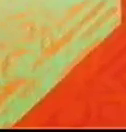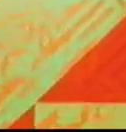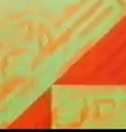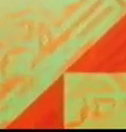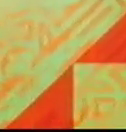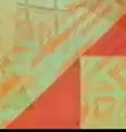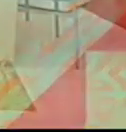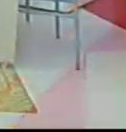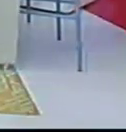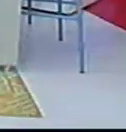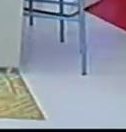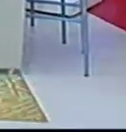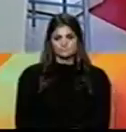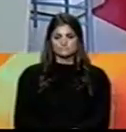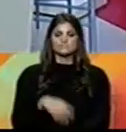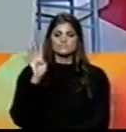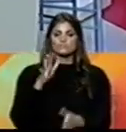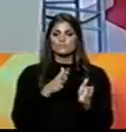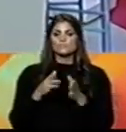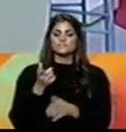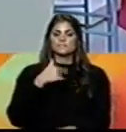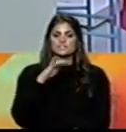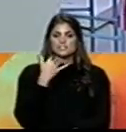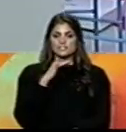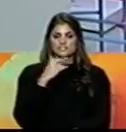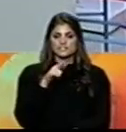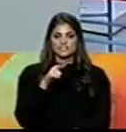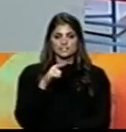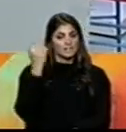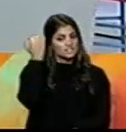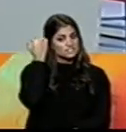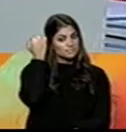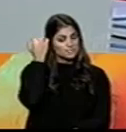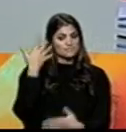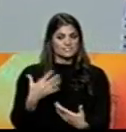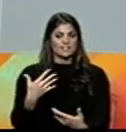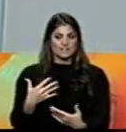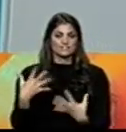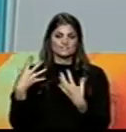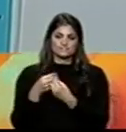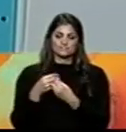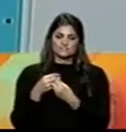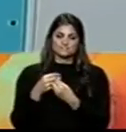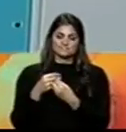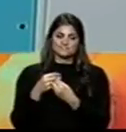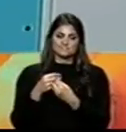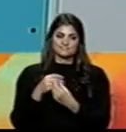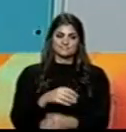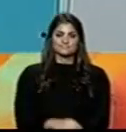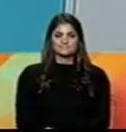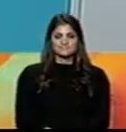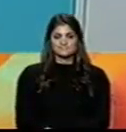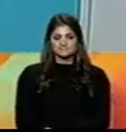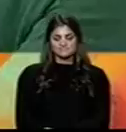Tchap, tchap, tchap. Quarta parte da Praça da Alegria. E a nossa querida Cristina Manso Preto está hoje para nos trazer...